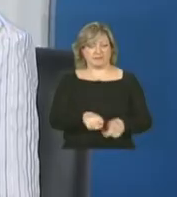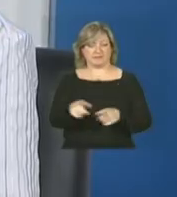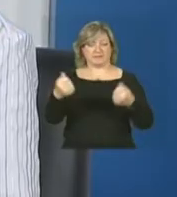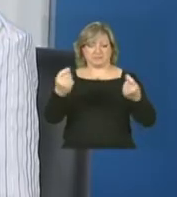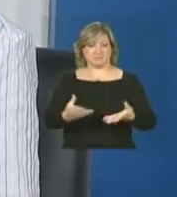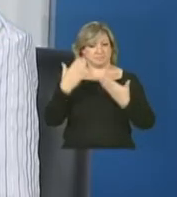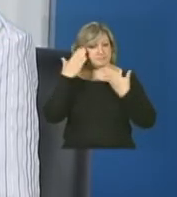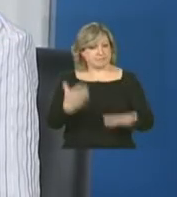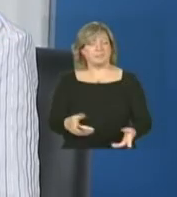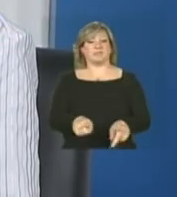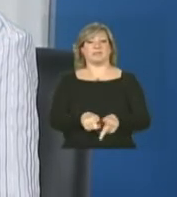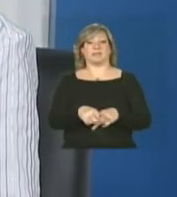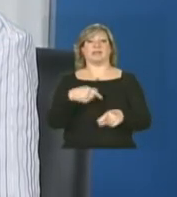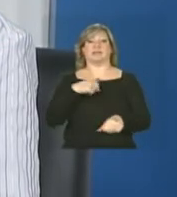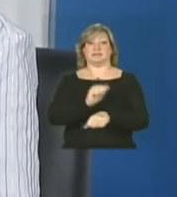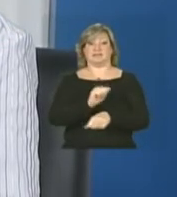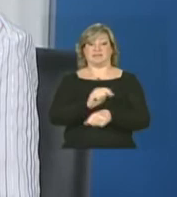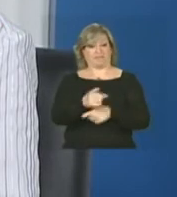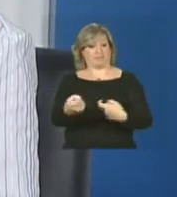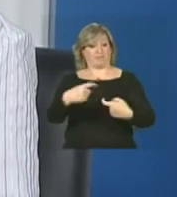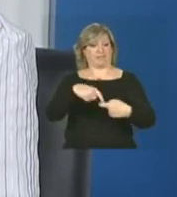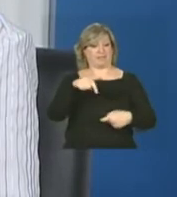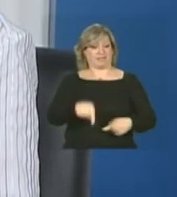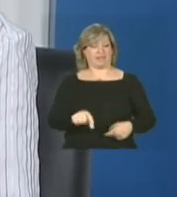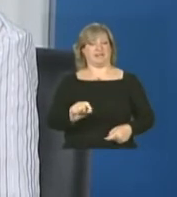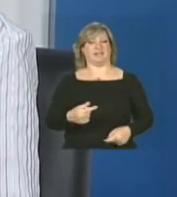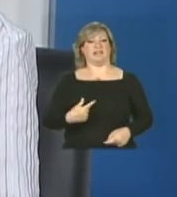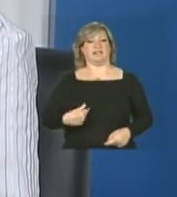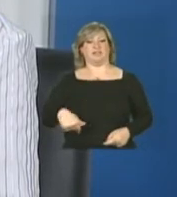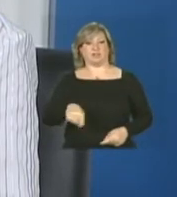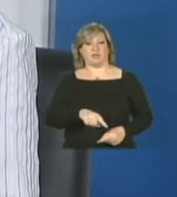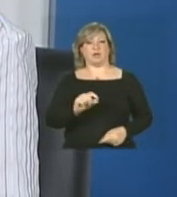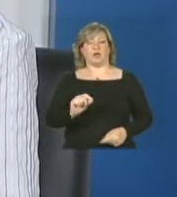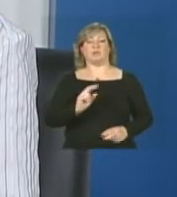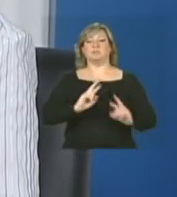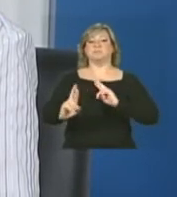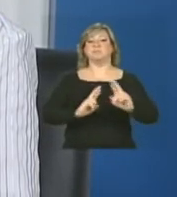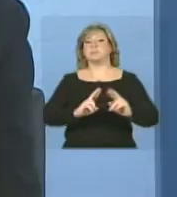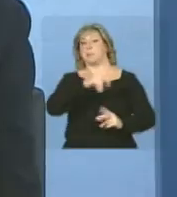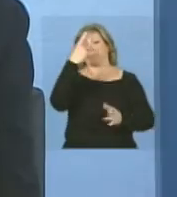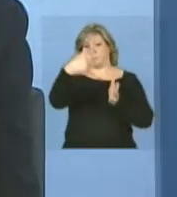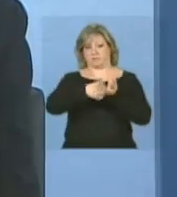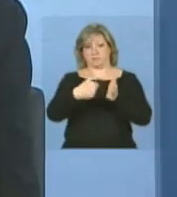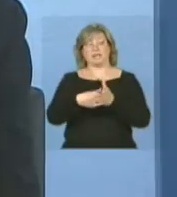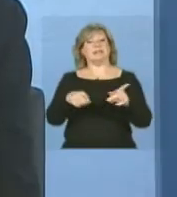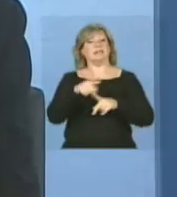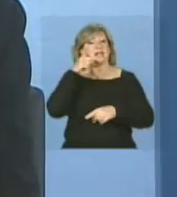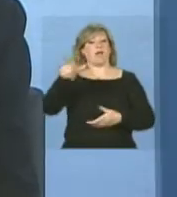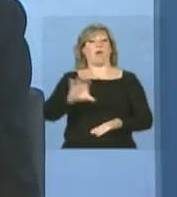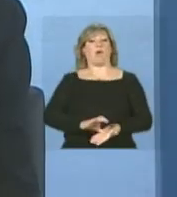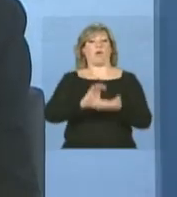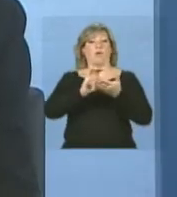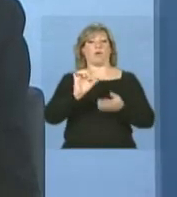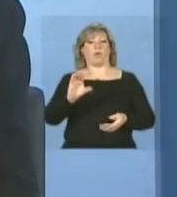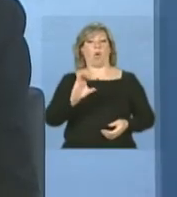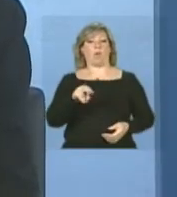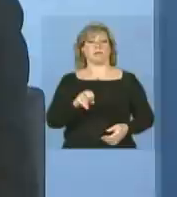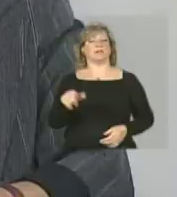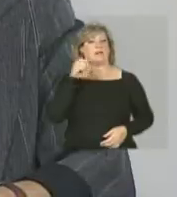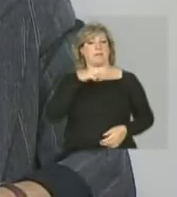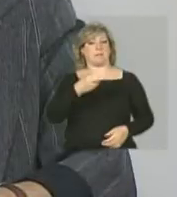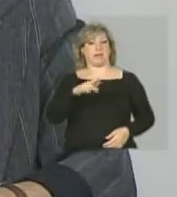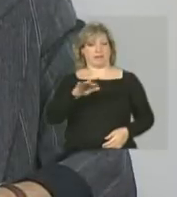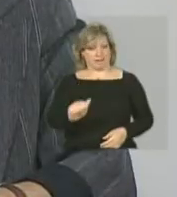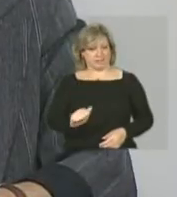Obrigada. Estou esperando o seu retorno aqui para as nossas respostas. E a conselheira do Conselho, Maria